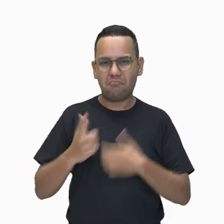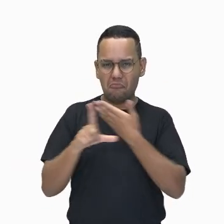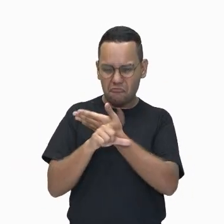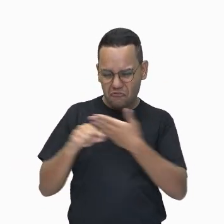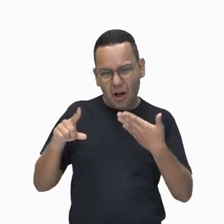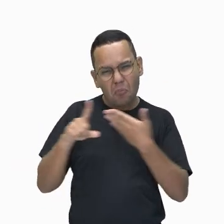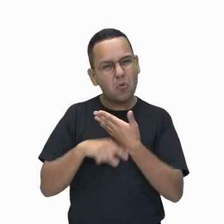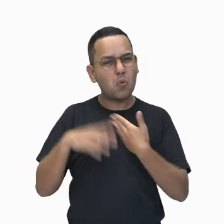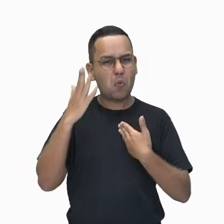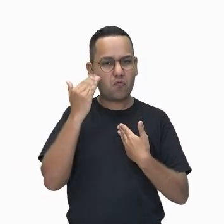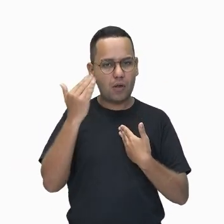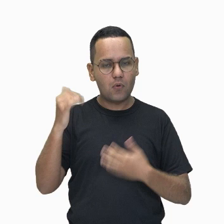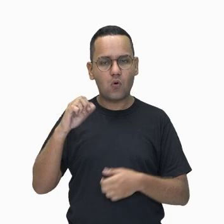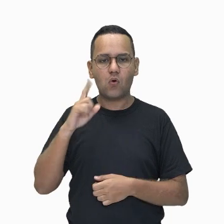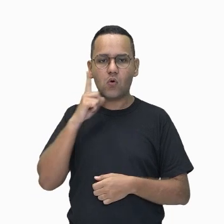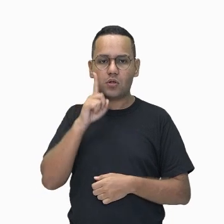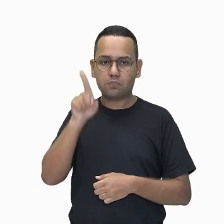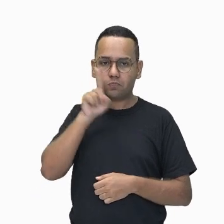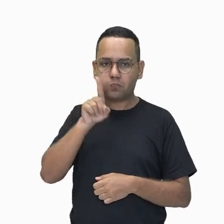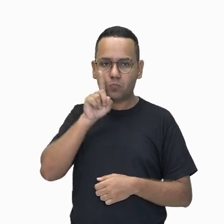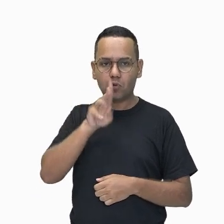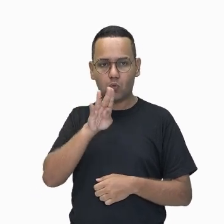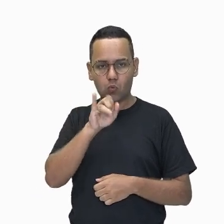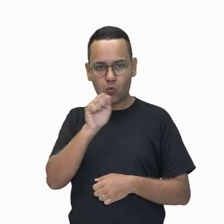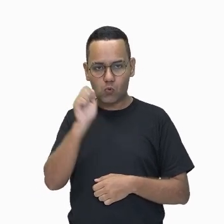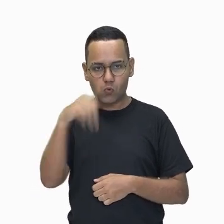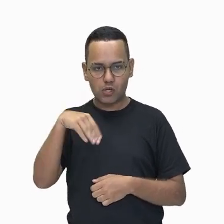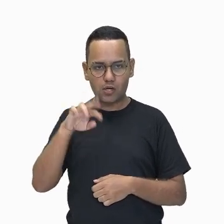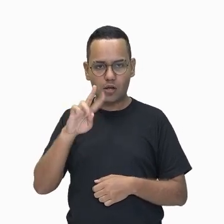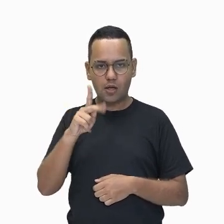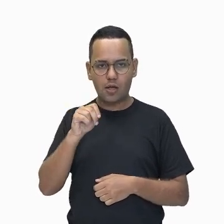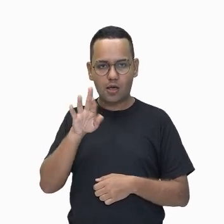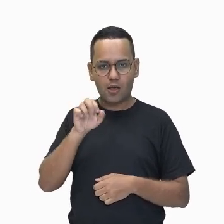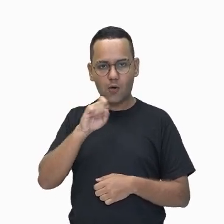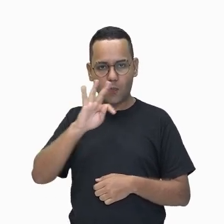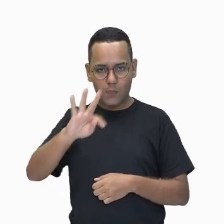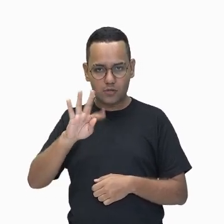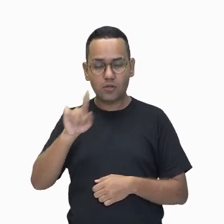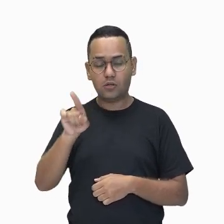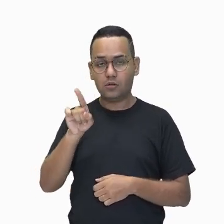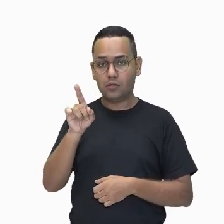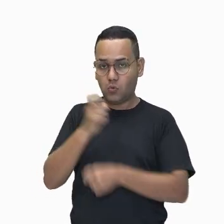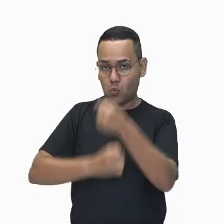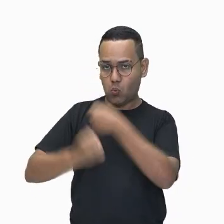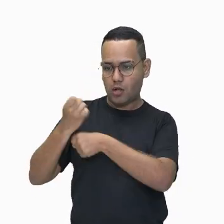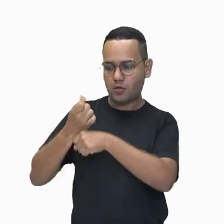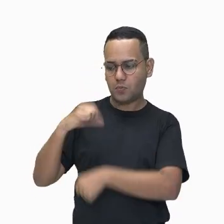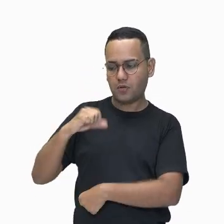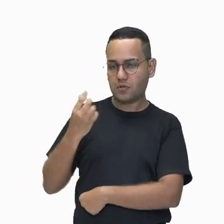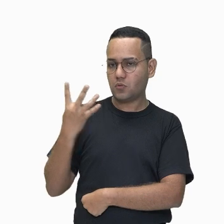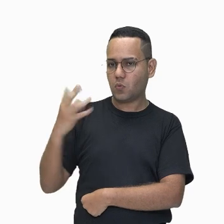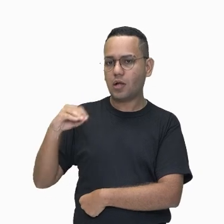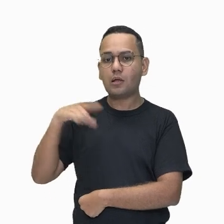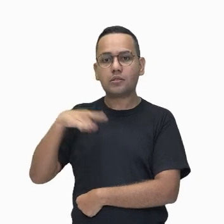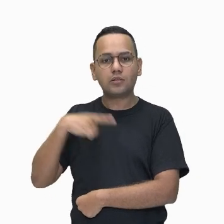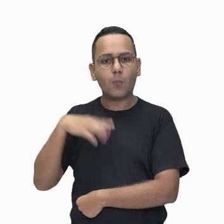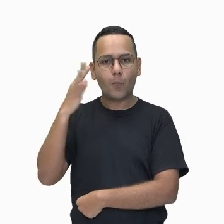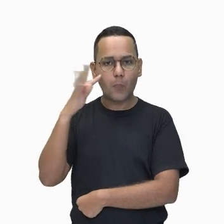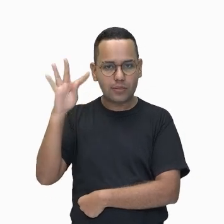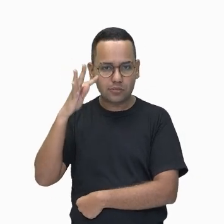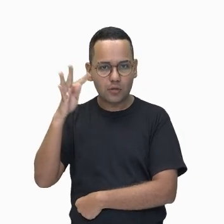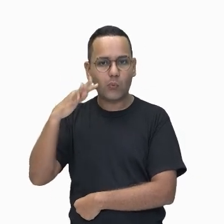fisiologista norte-americano William Herbert Sheldon, que em 1940 desenvolveu uma teoria técnica